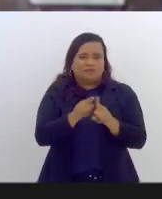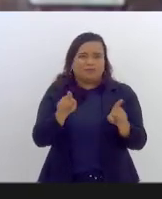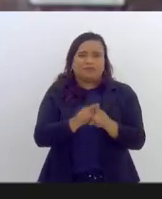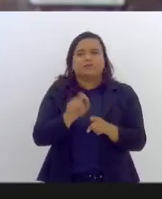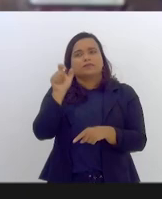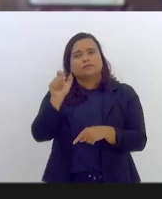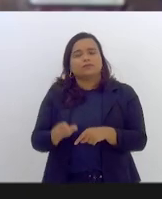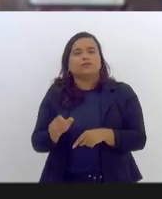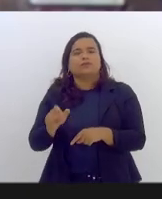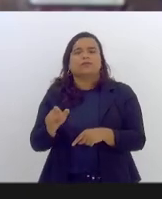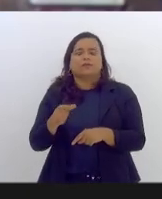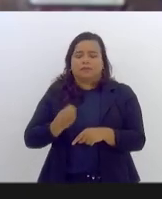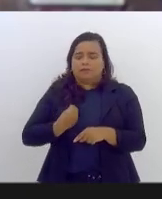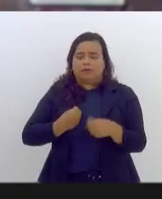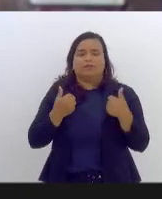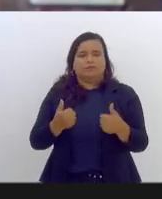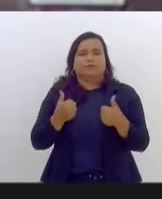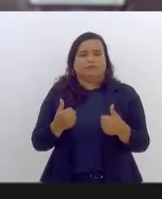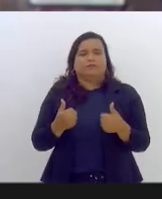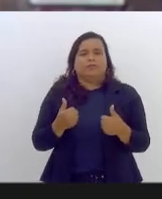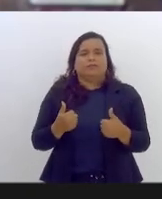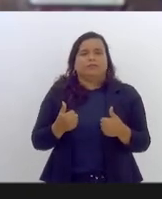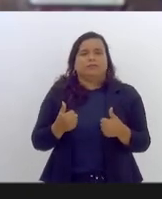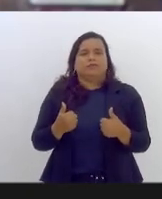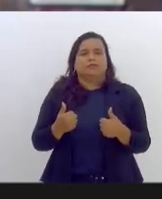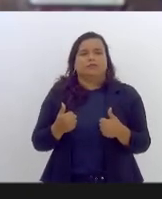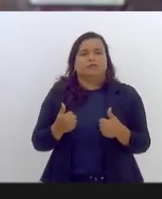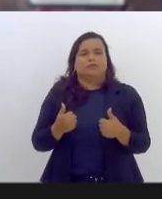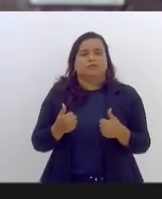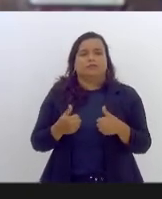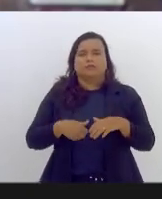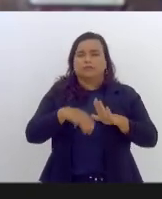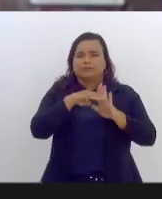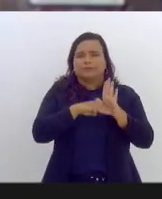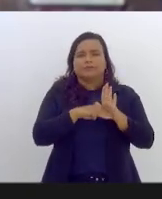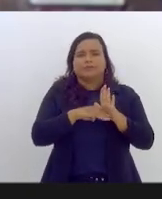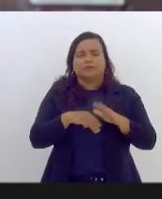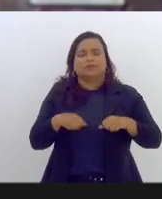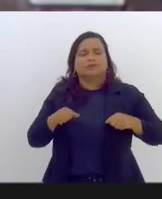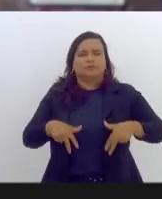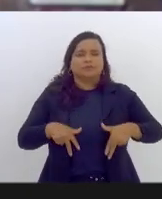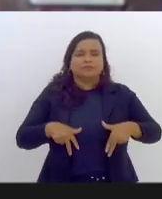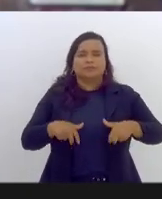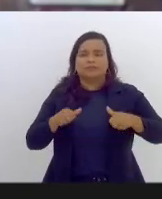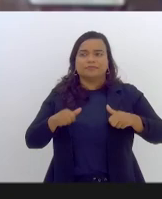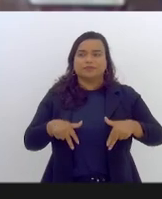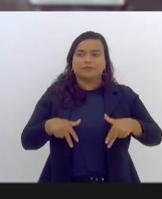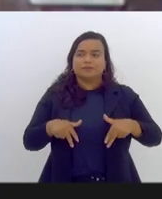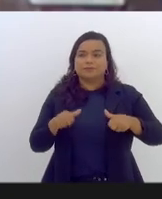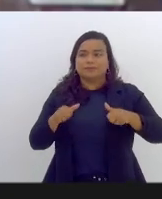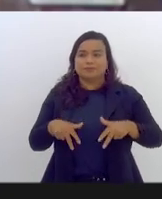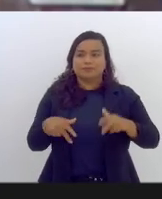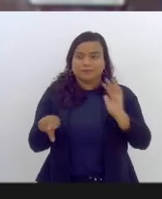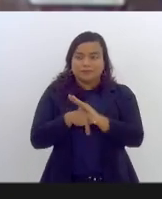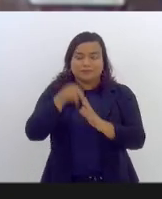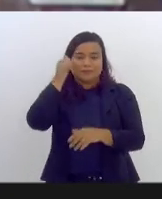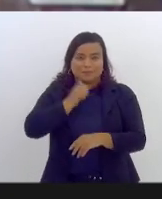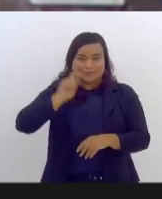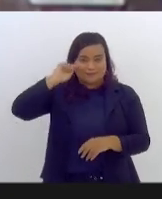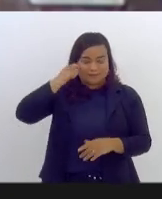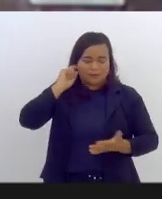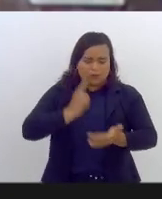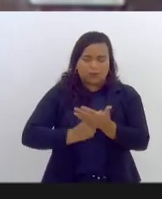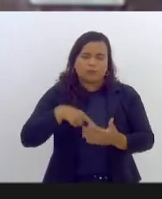que é o bem viver, uma premissa, um princípio da Marcha para as Mulheres Negras, um compromisso de todas